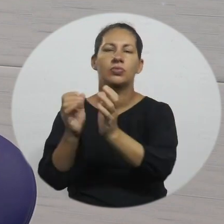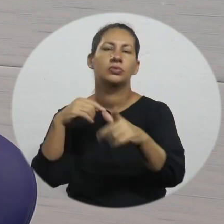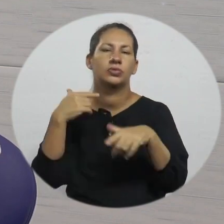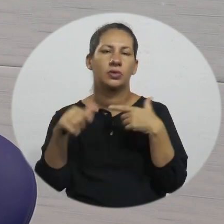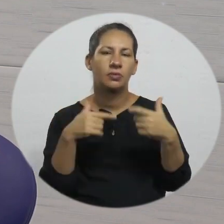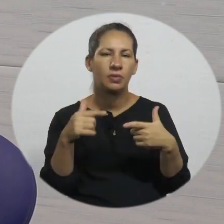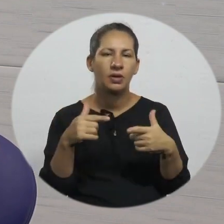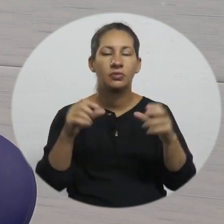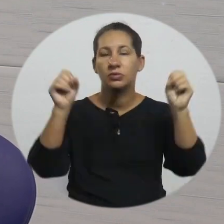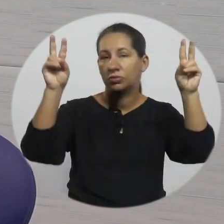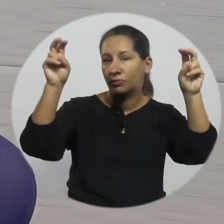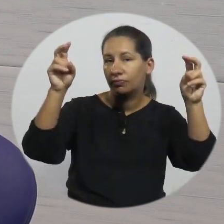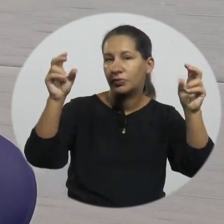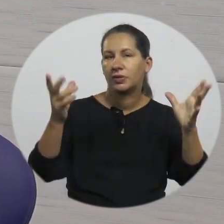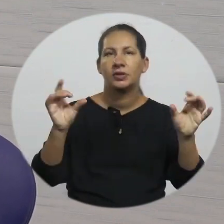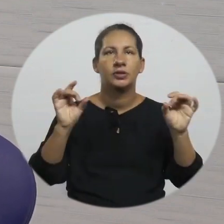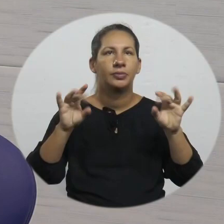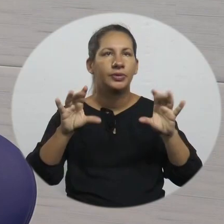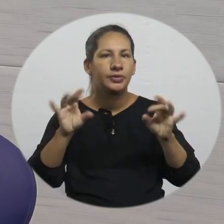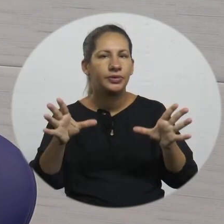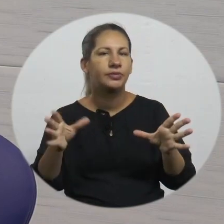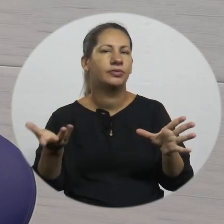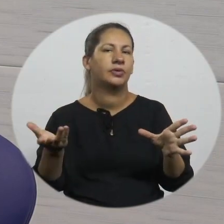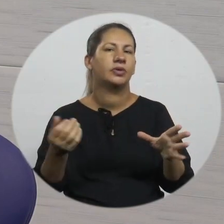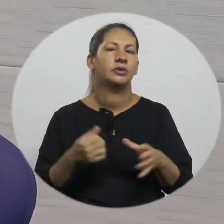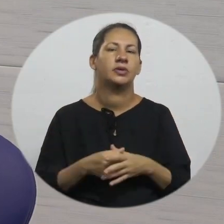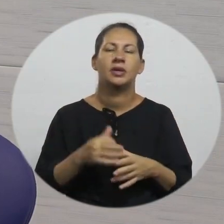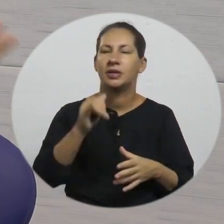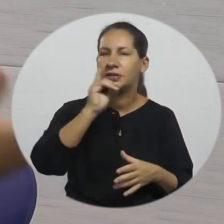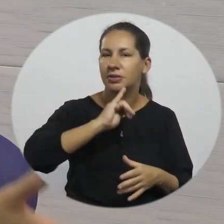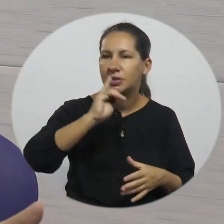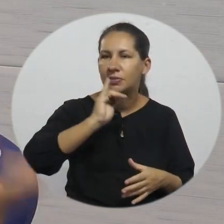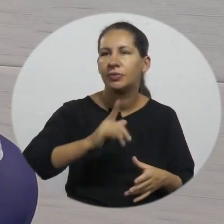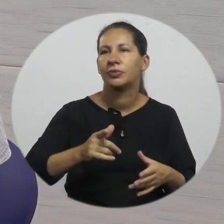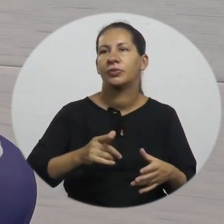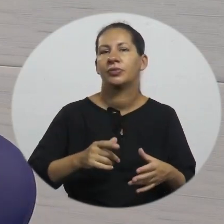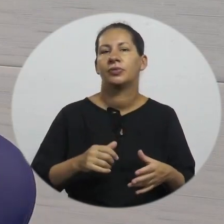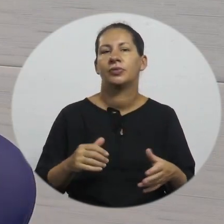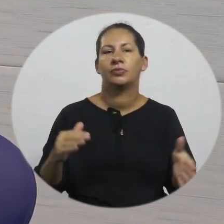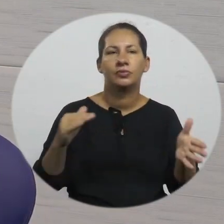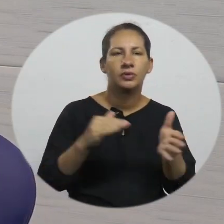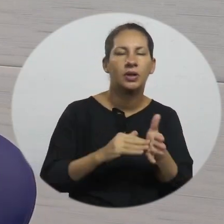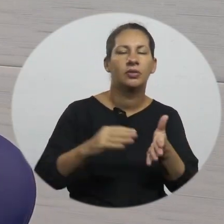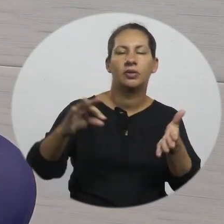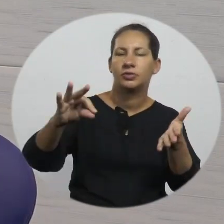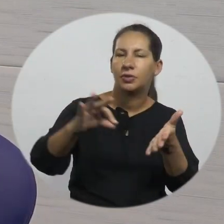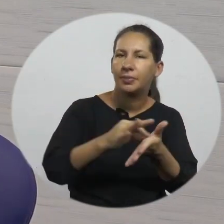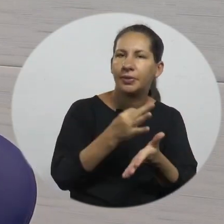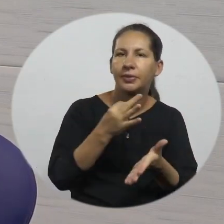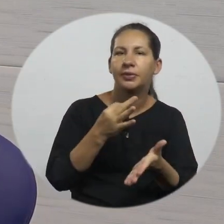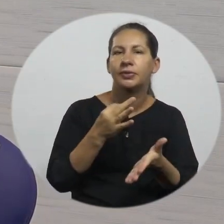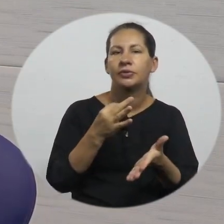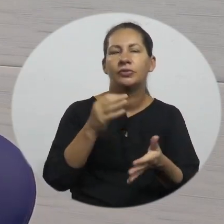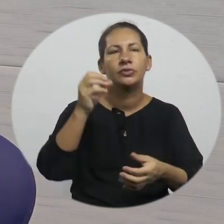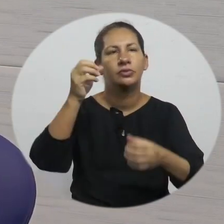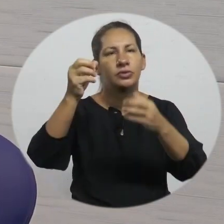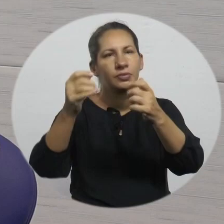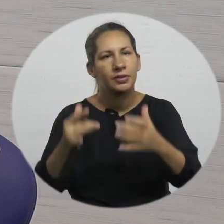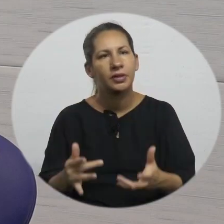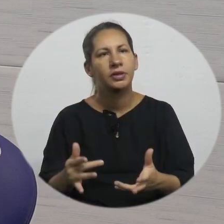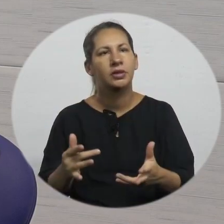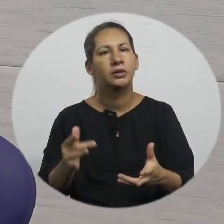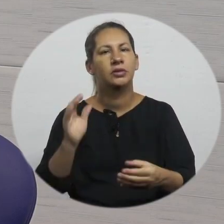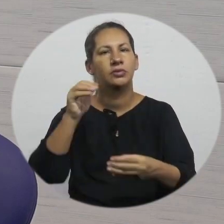para trabalhar temáticas específicas, pertinentes ao pleito, como por exemplo o final do alistamento eleitoral, registro